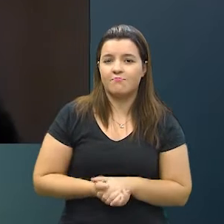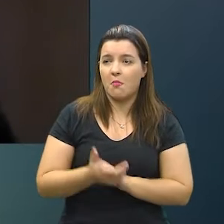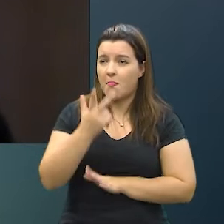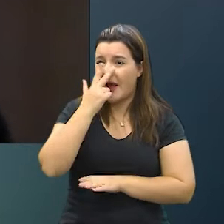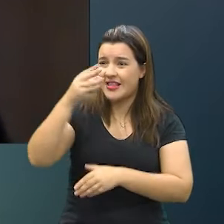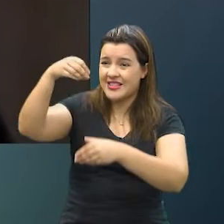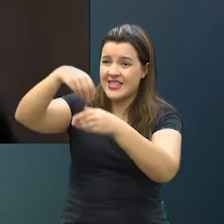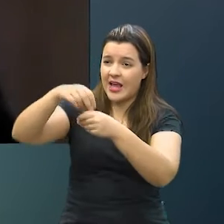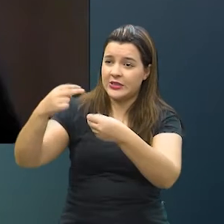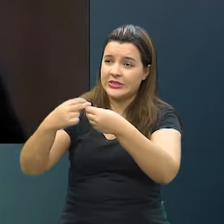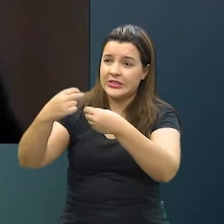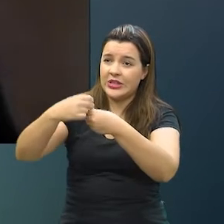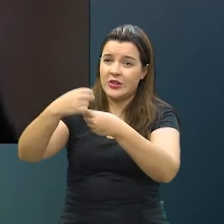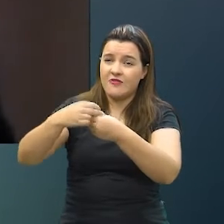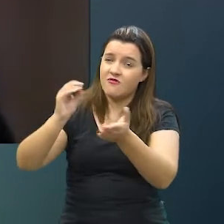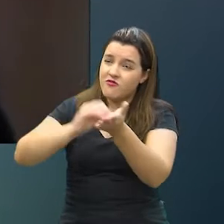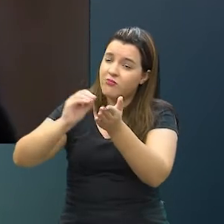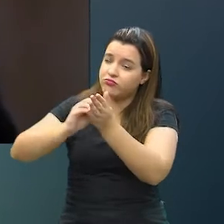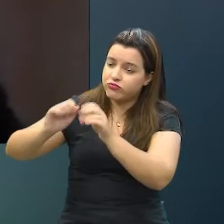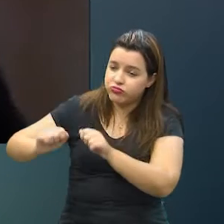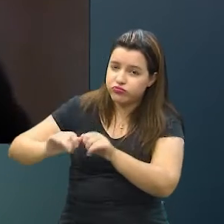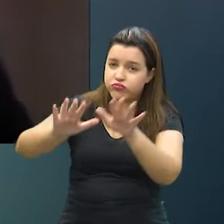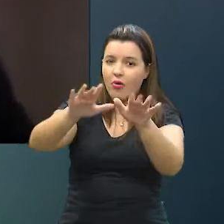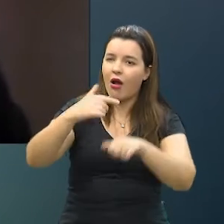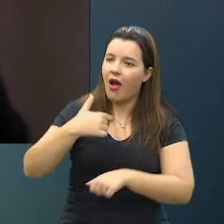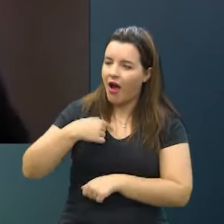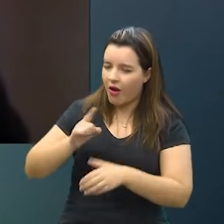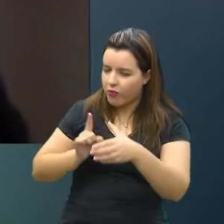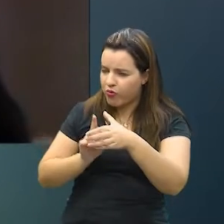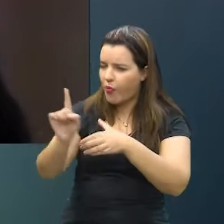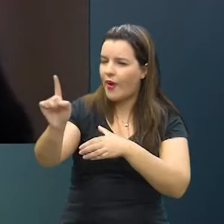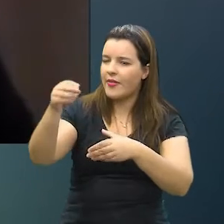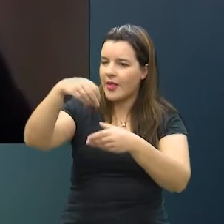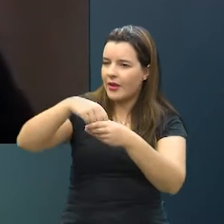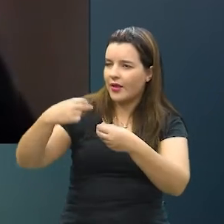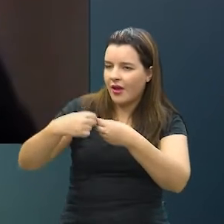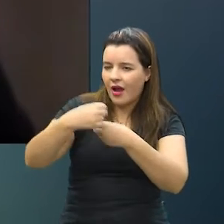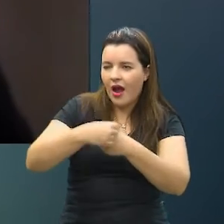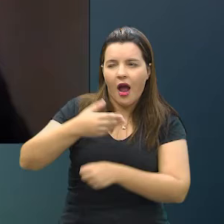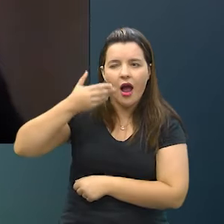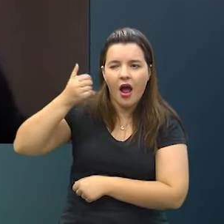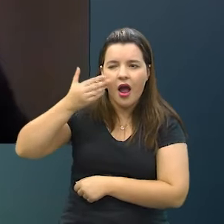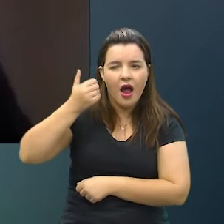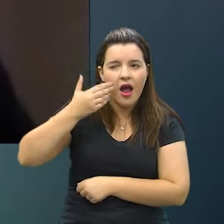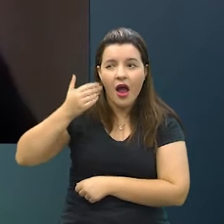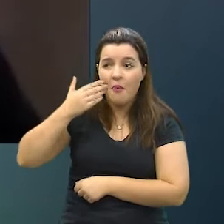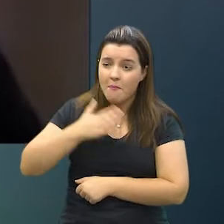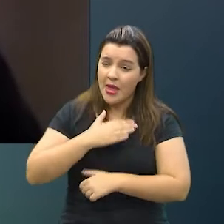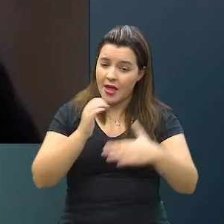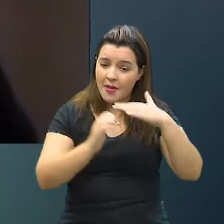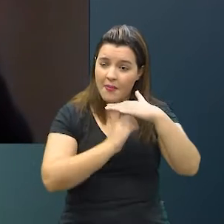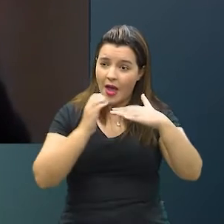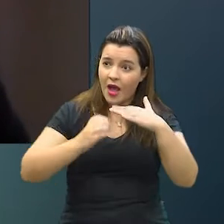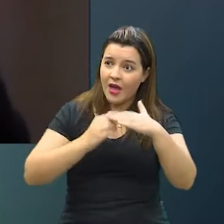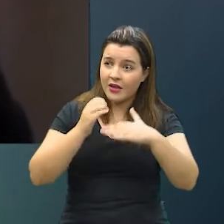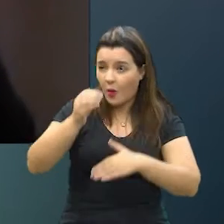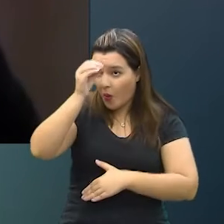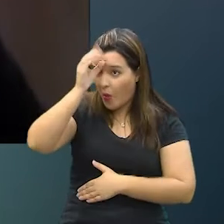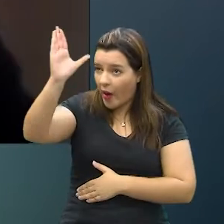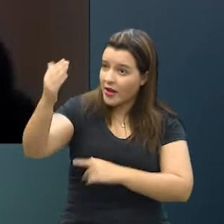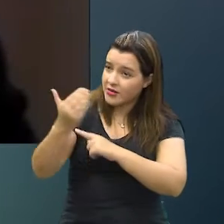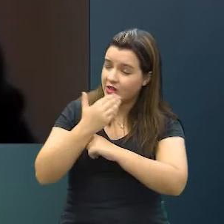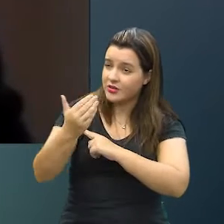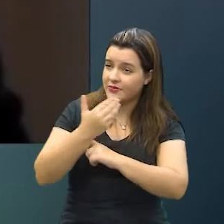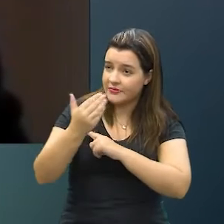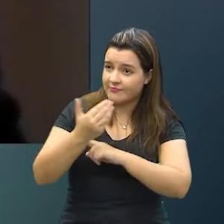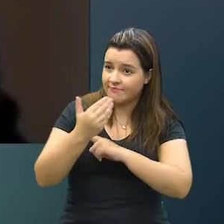que restrito no universo acadêmico. Então a aproximação das startups com essas grandes instituições de ensino pega todo